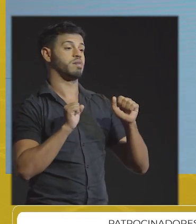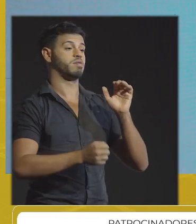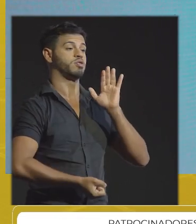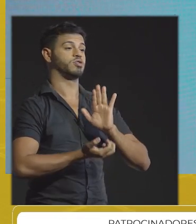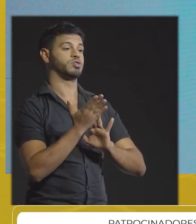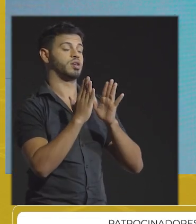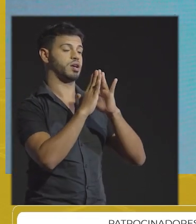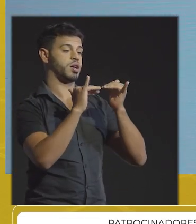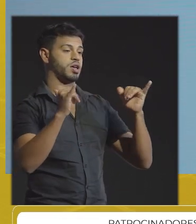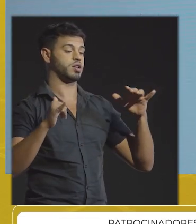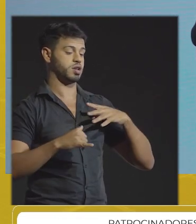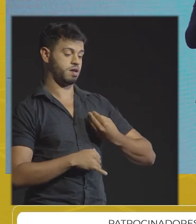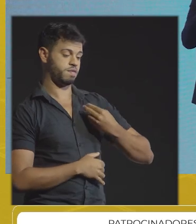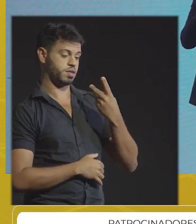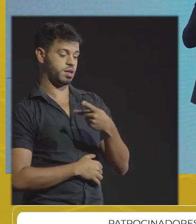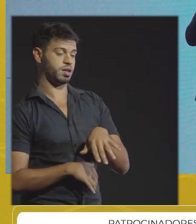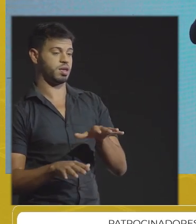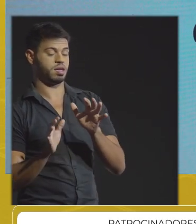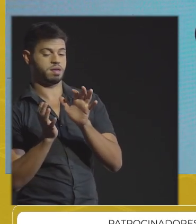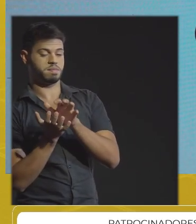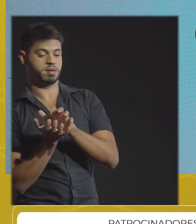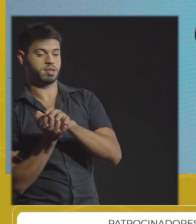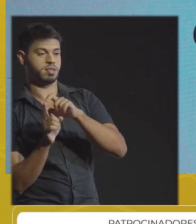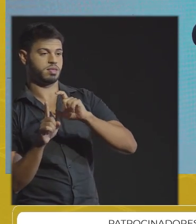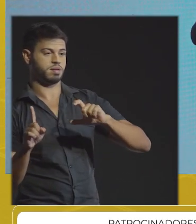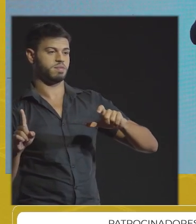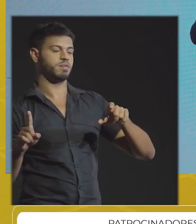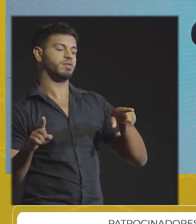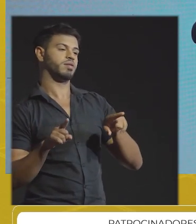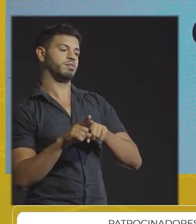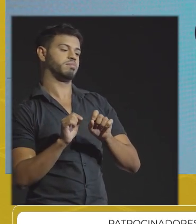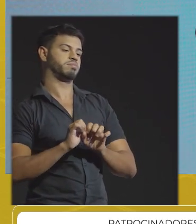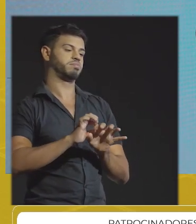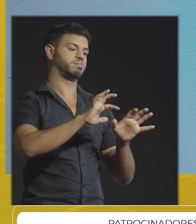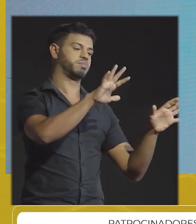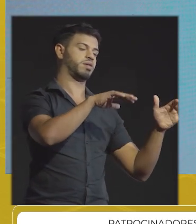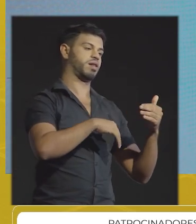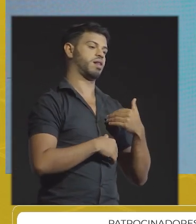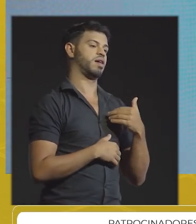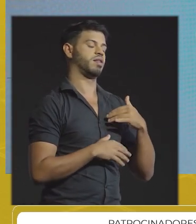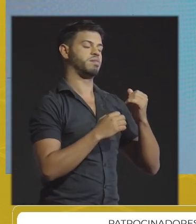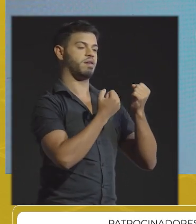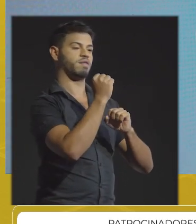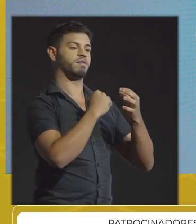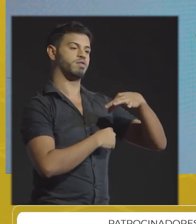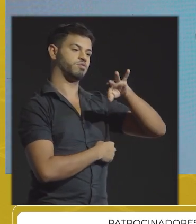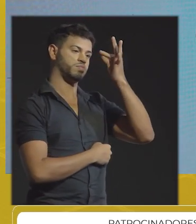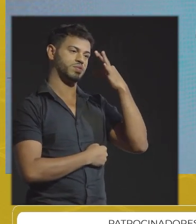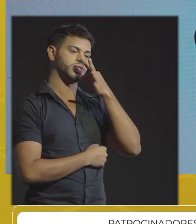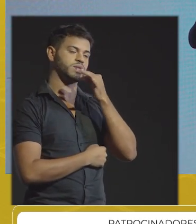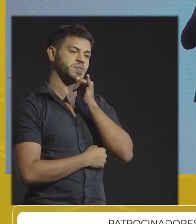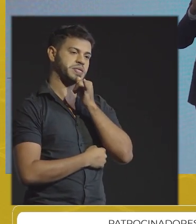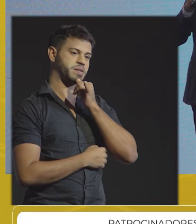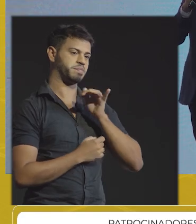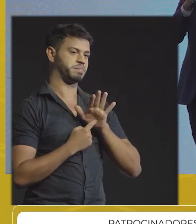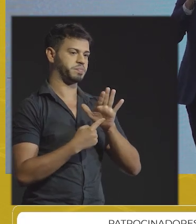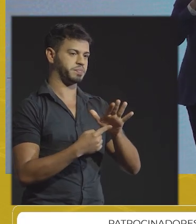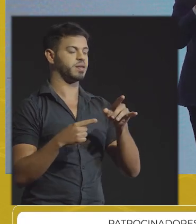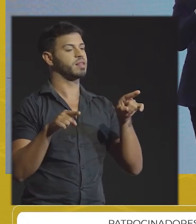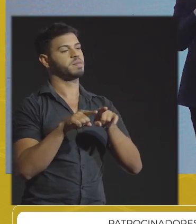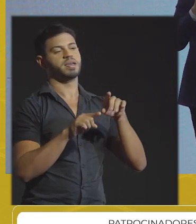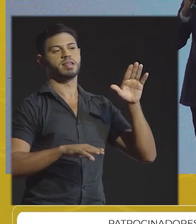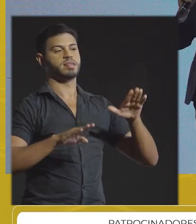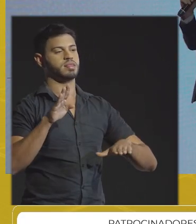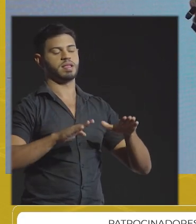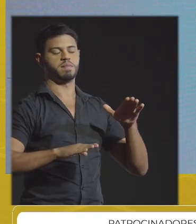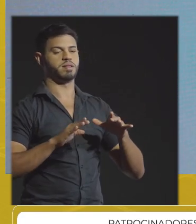energia aqui em Pernambuco e alocar essa geração lá na minha fábrica do Espírito Santo por exemplo tá Independente